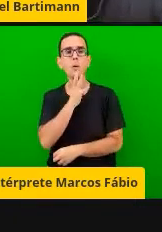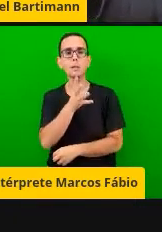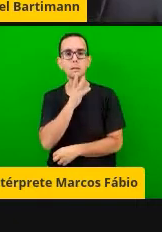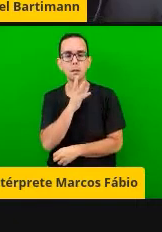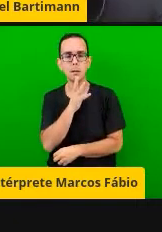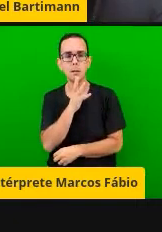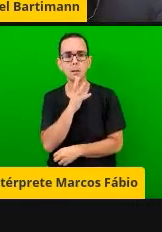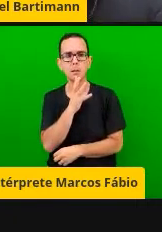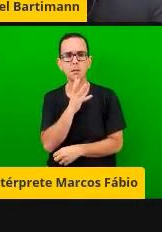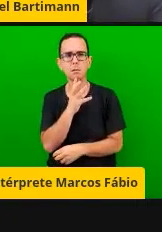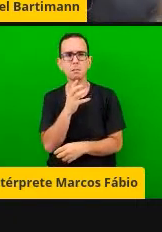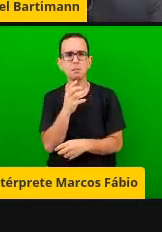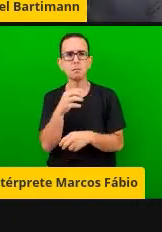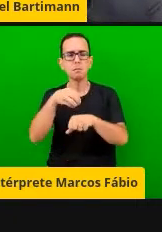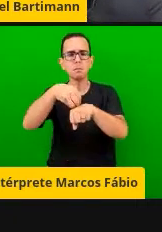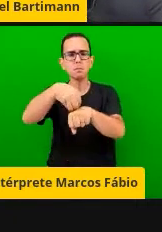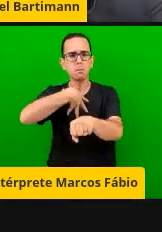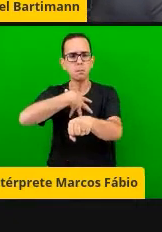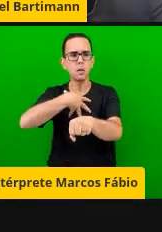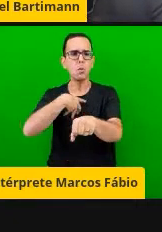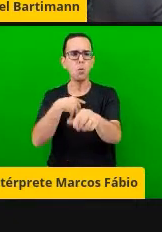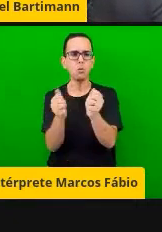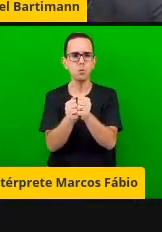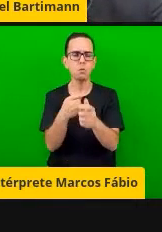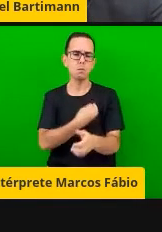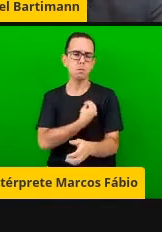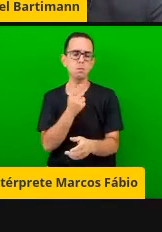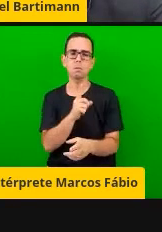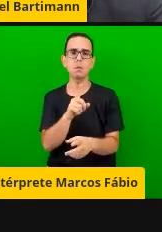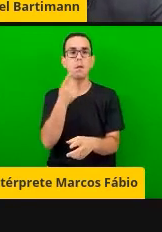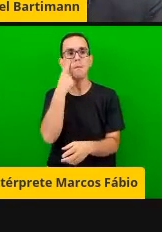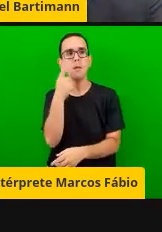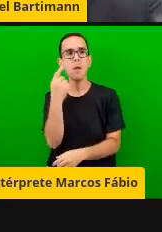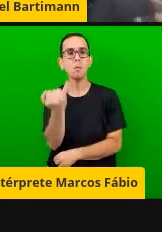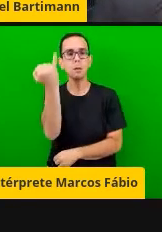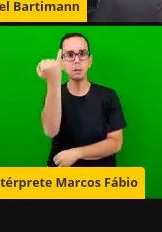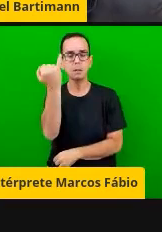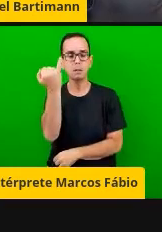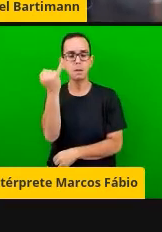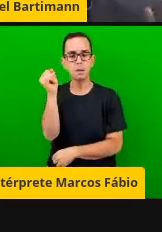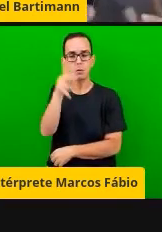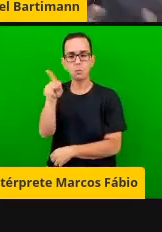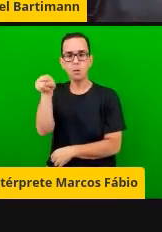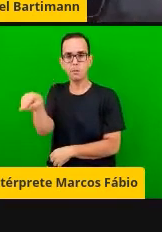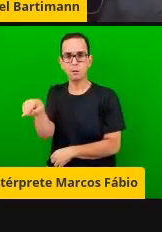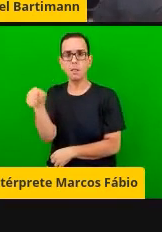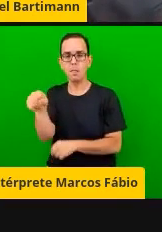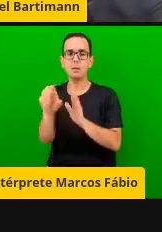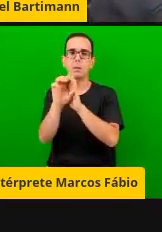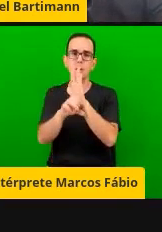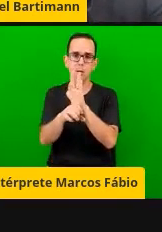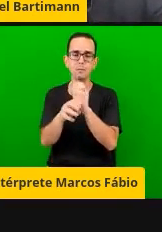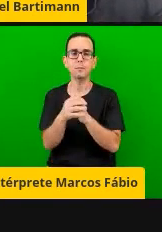vai interferir na vida do aluno. Então, veja só a importância que tem o professor nesse contexto. A reprodução, olha só, se a